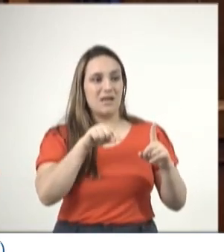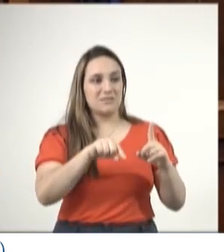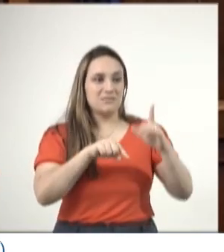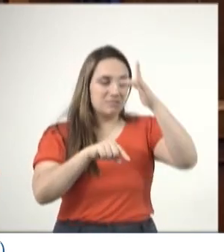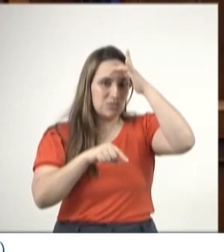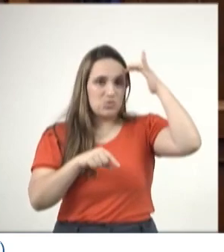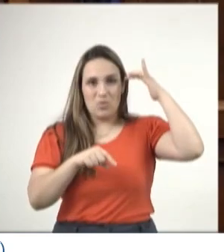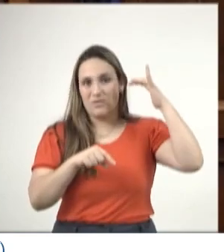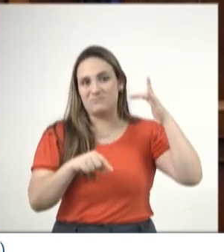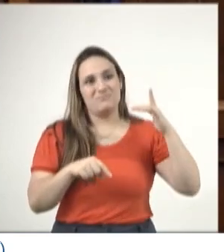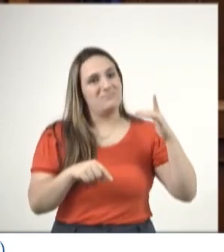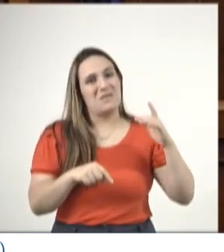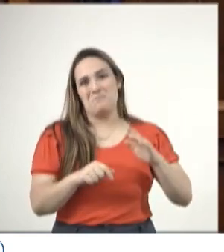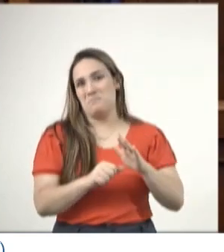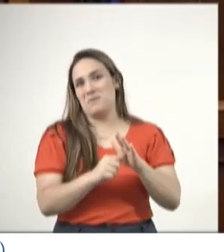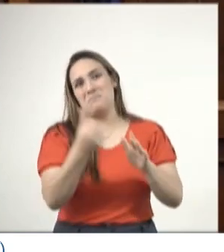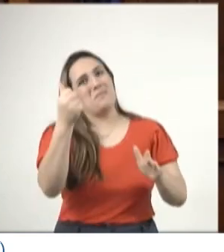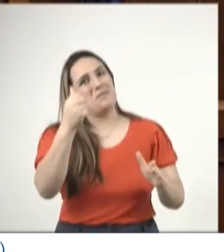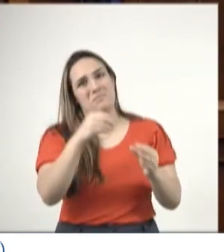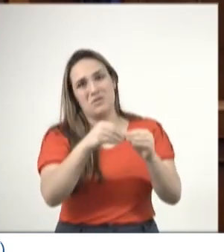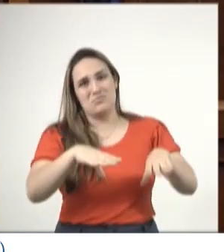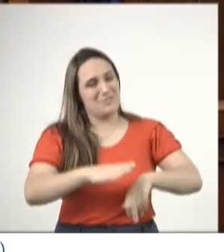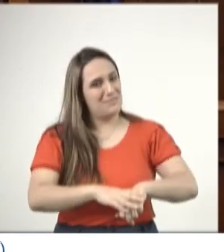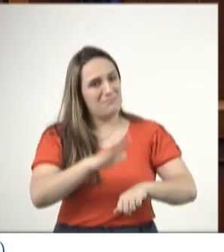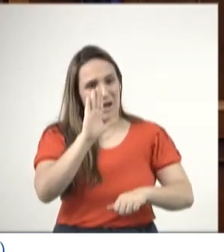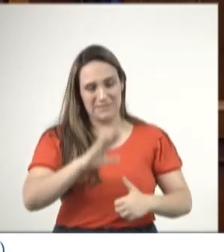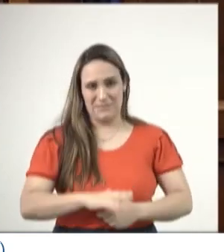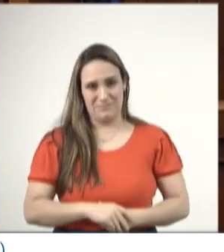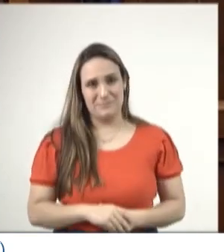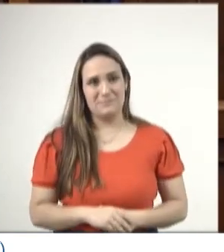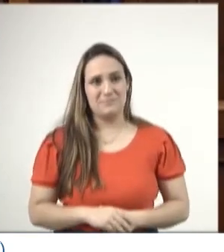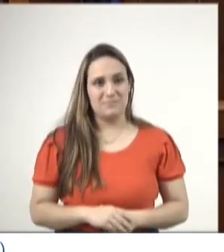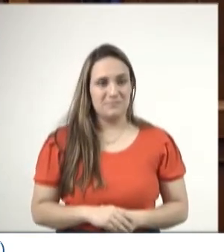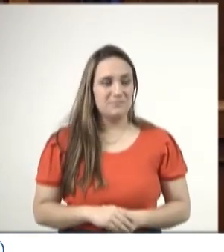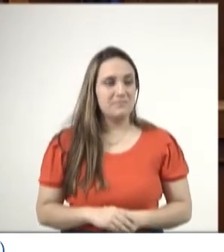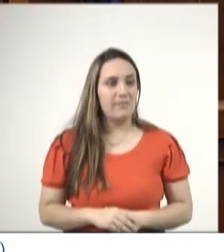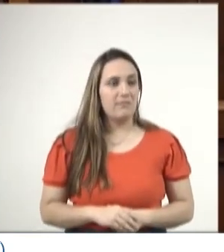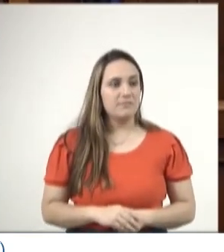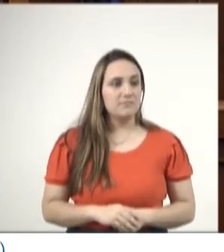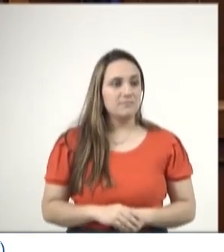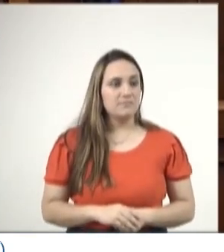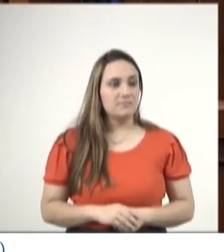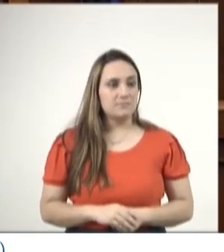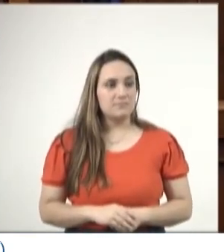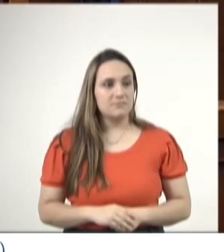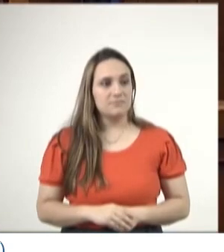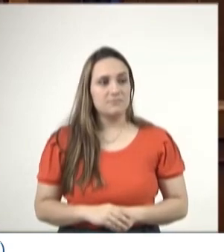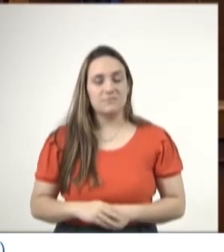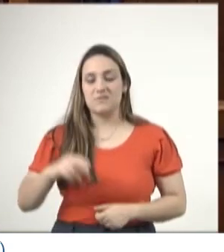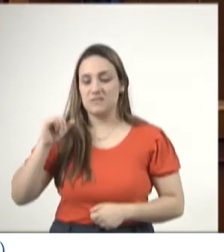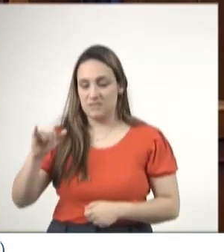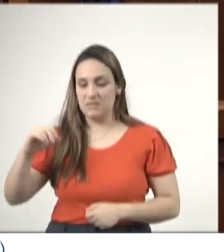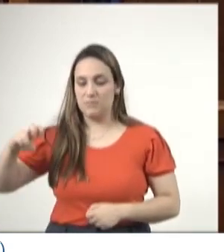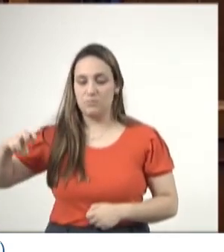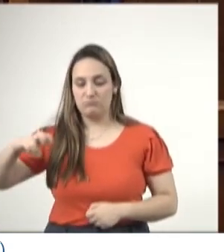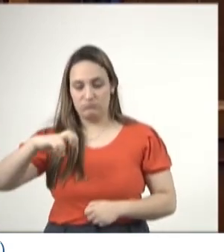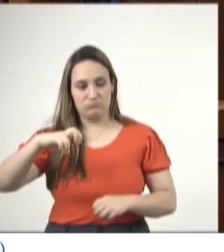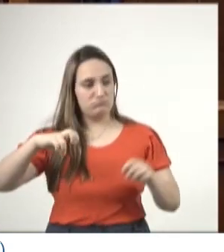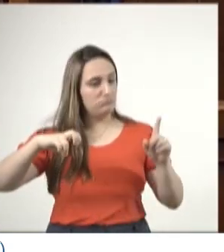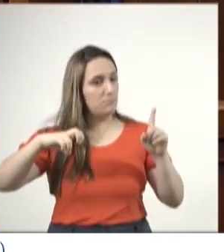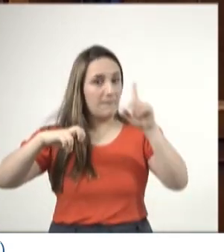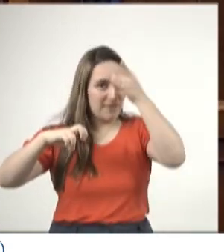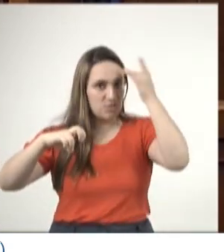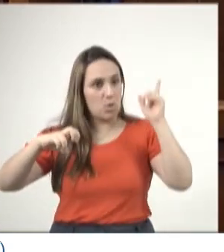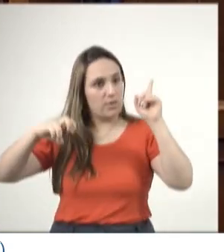usuários vulneráveis é que vão ser prejudicados. Então, os estudos já demonstram que, numa colisão, um carro bate num